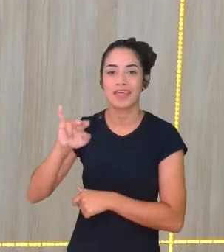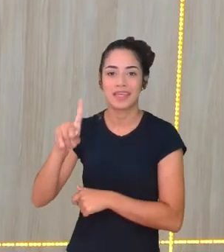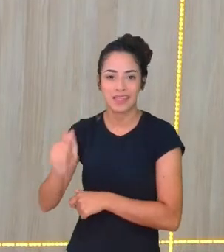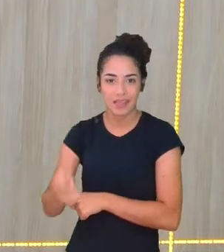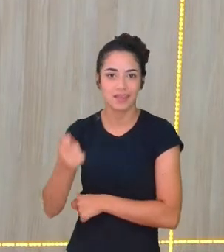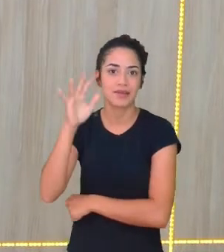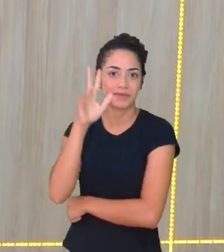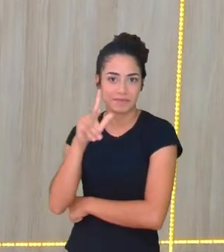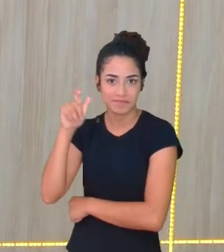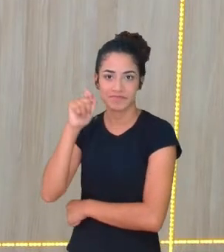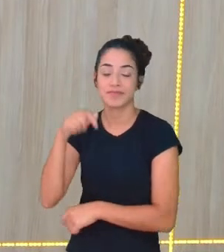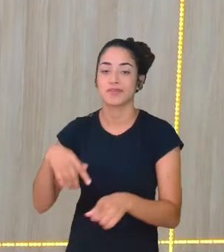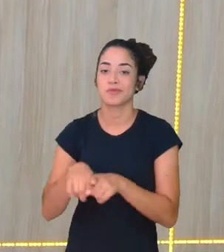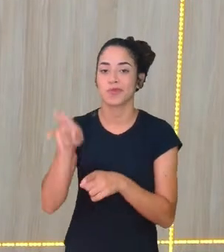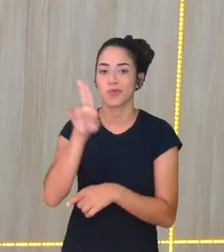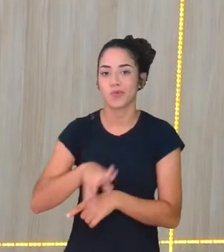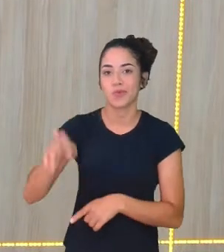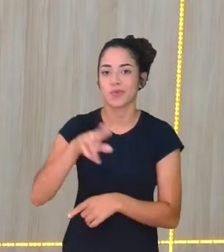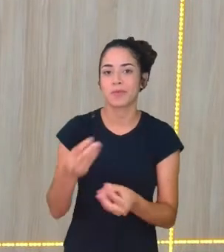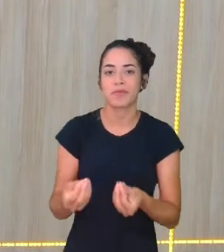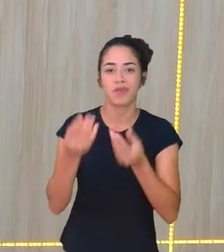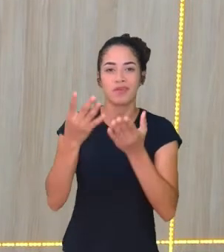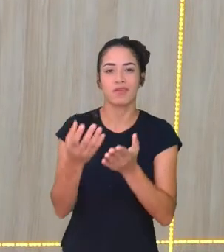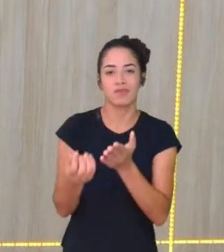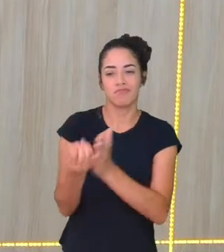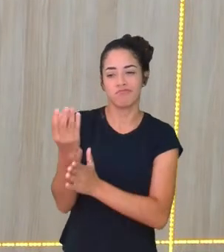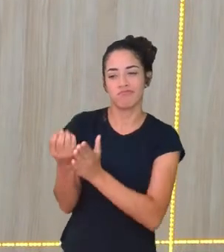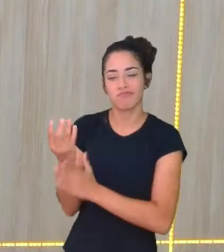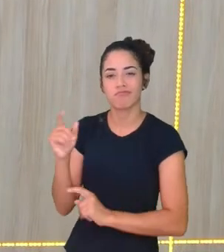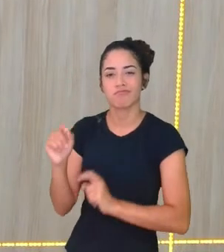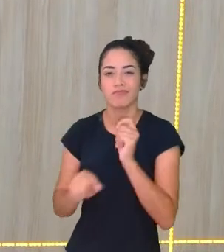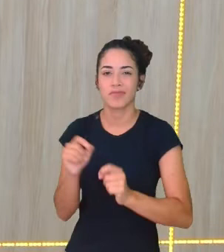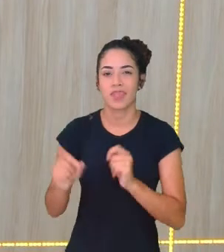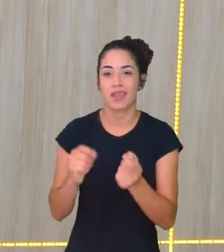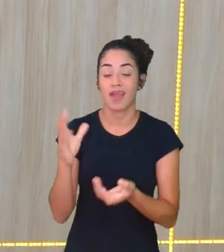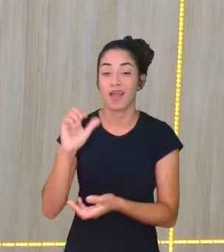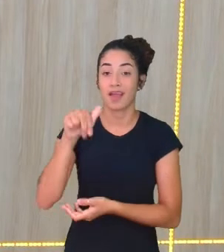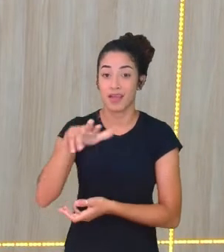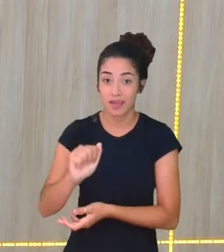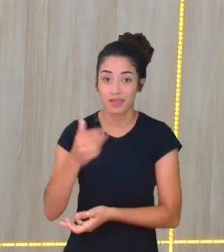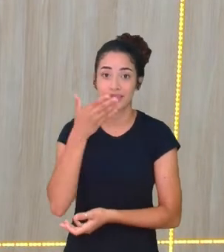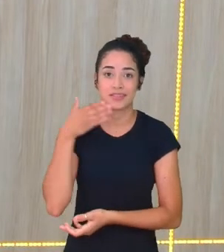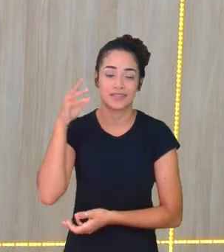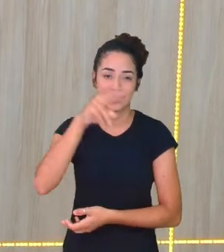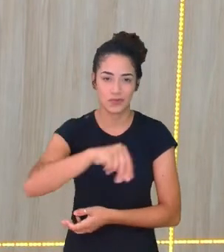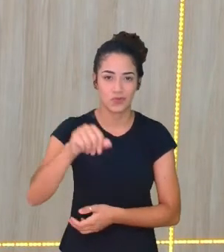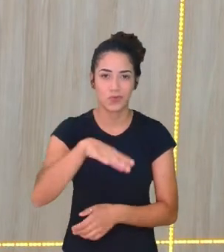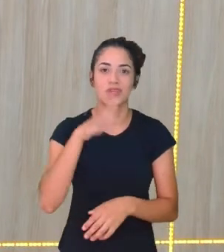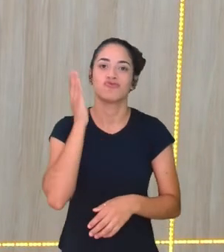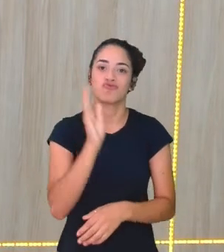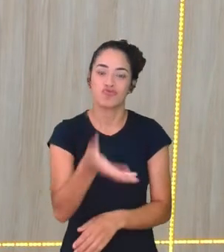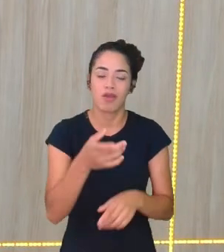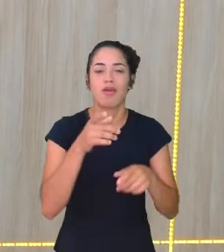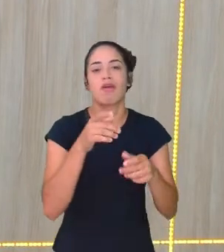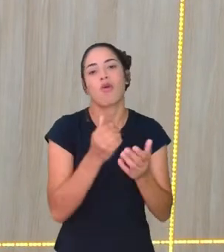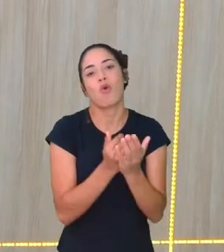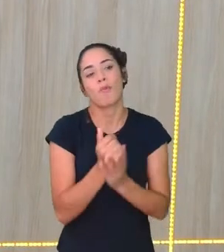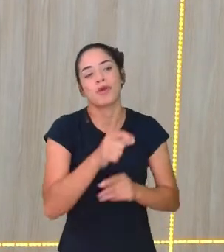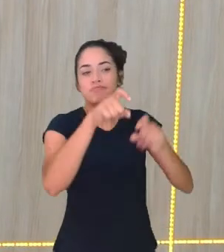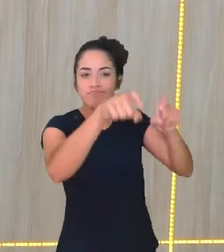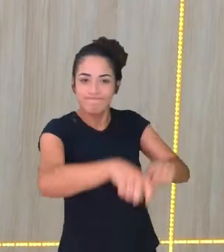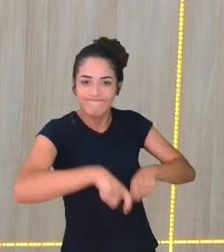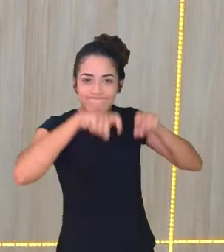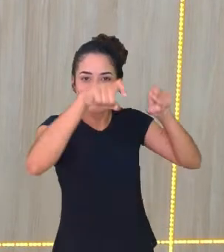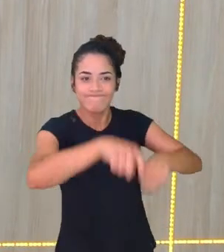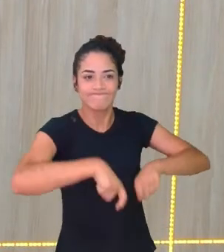utilizavam para a produção da cana-de-açúcar então eles trazem mudas para cá e iniciam um plantio né das lavouras né nas